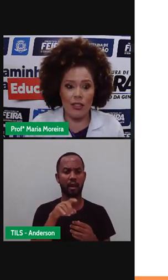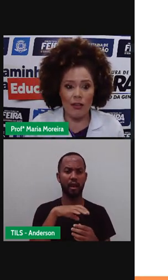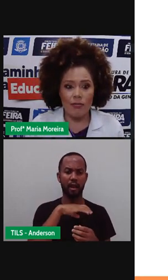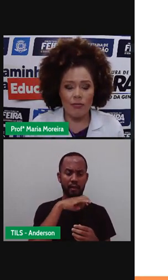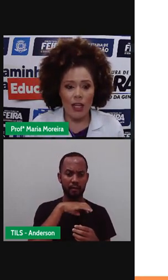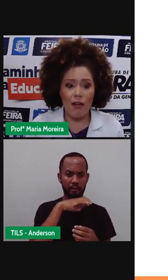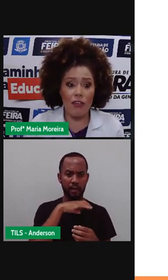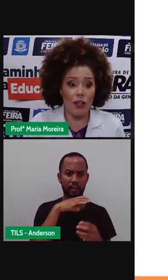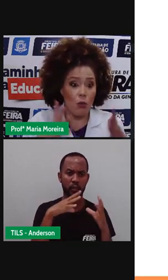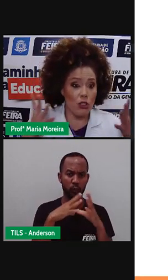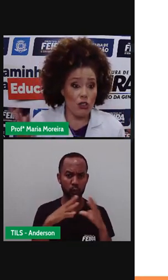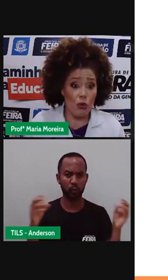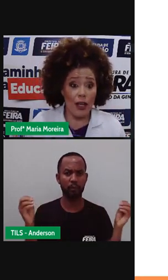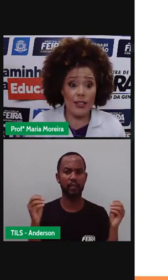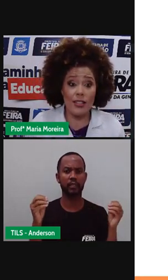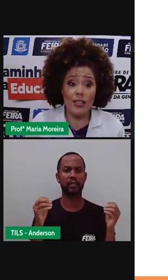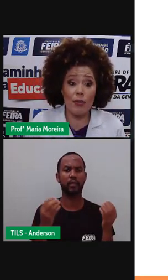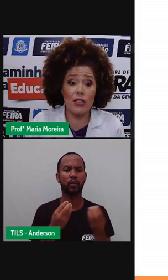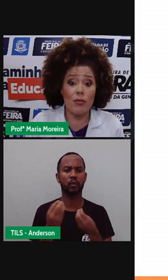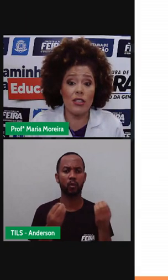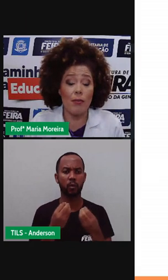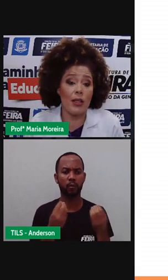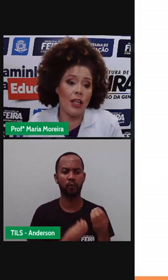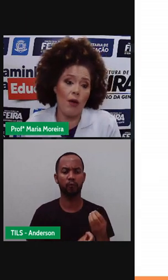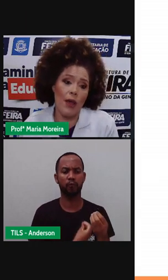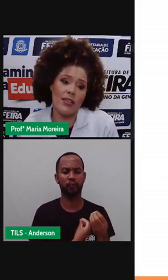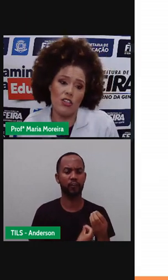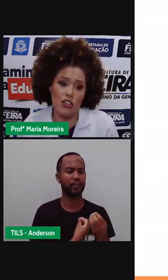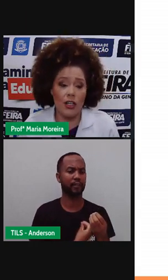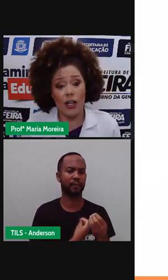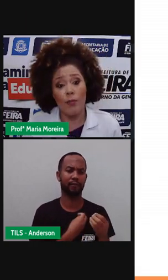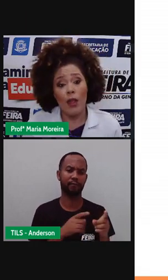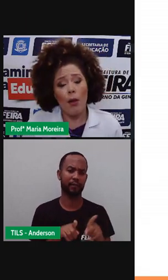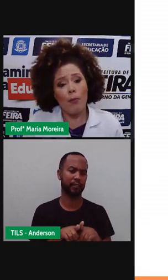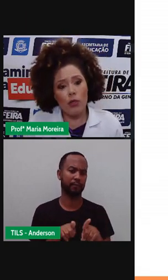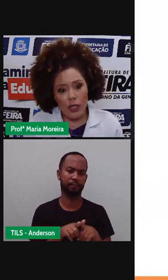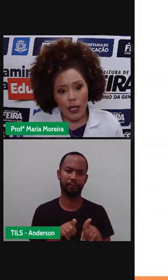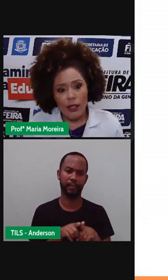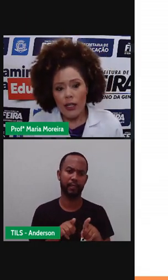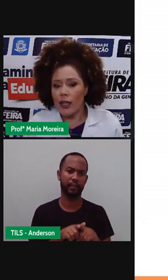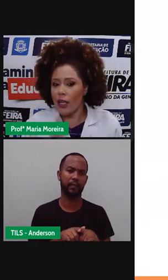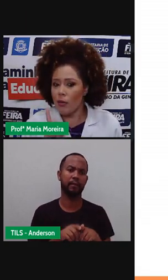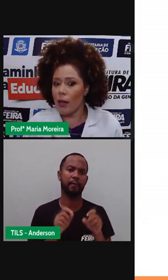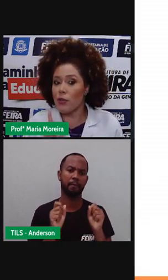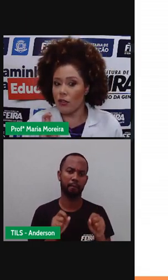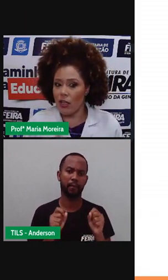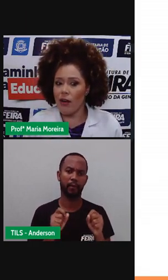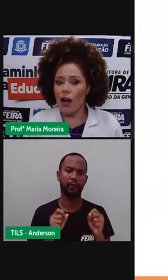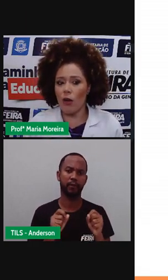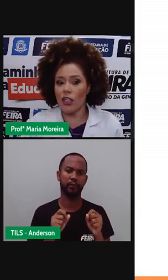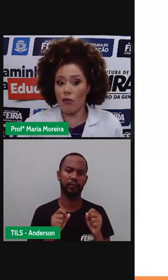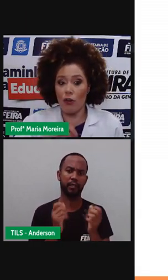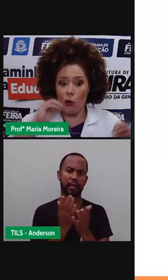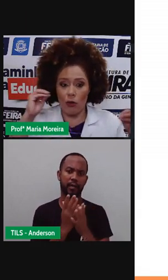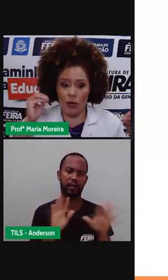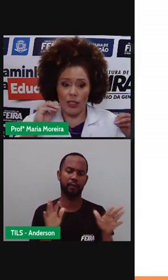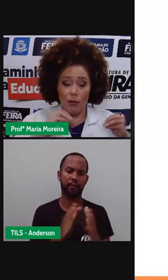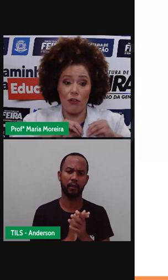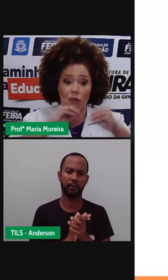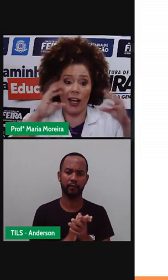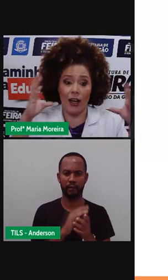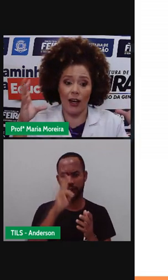sumissem, a vida como a gente conhece, simplesmente também não existiria. Por quê? Lembra que a Pró já deu aula aqui, já